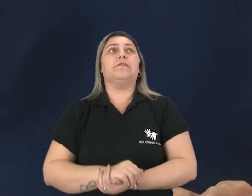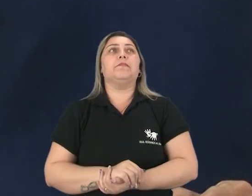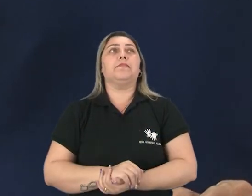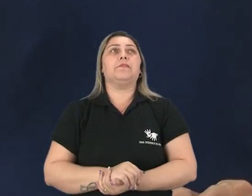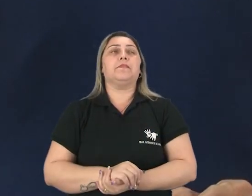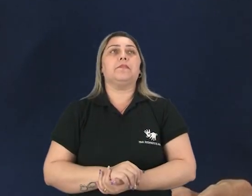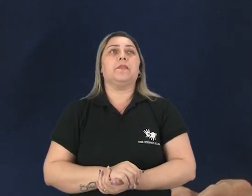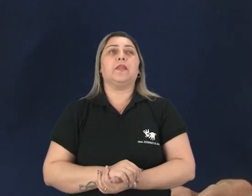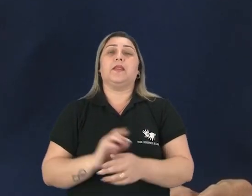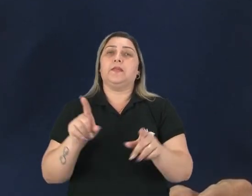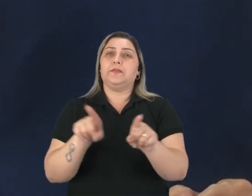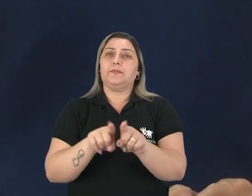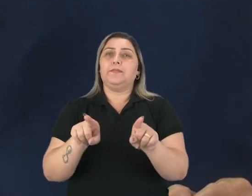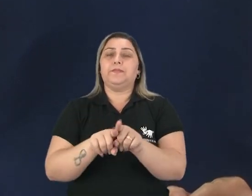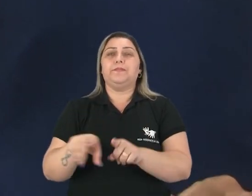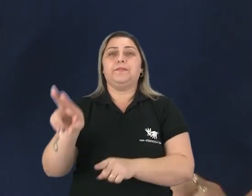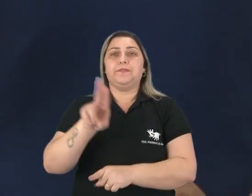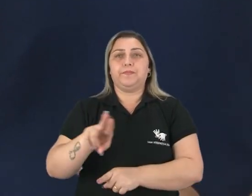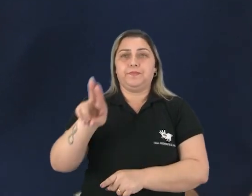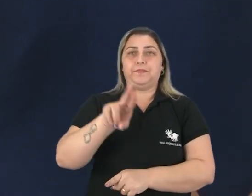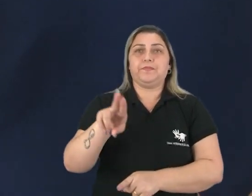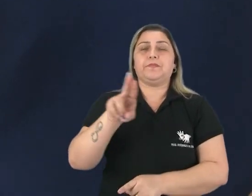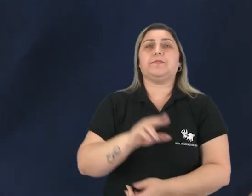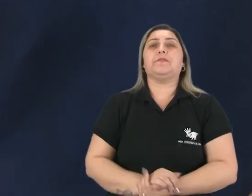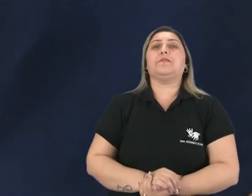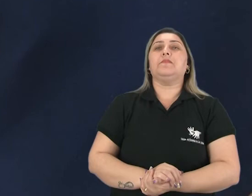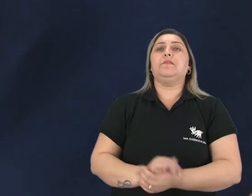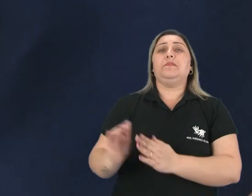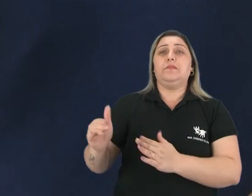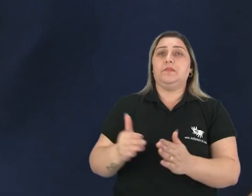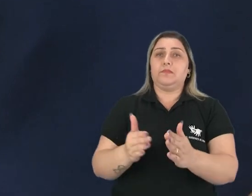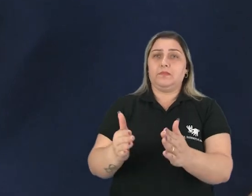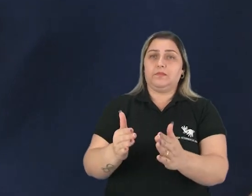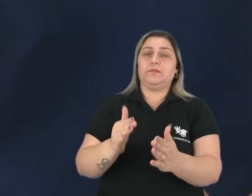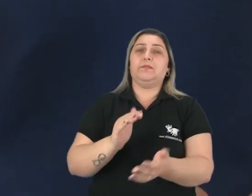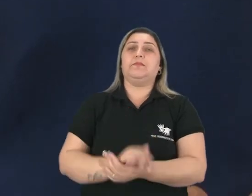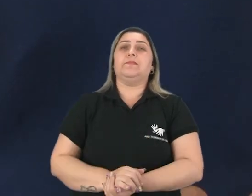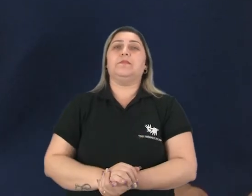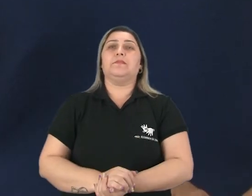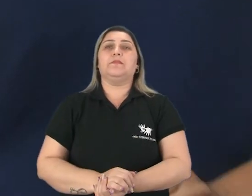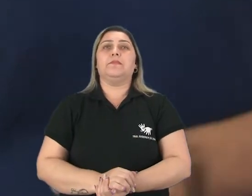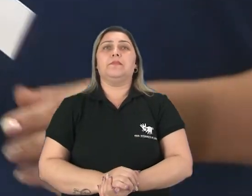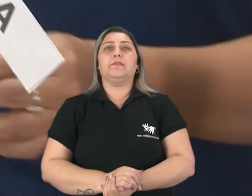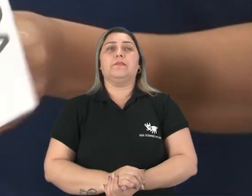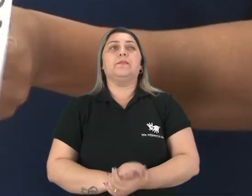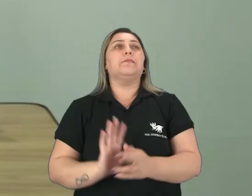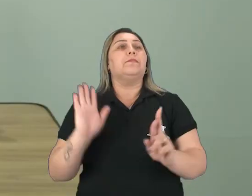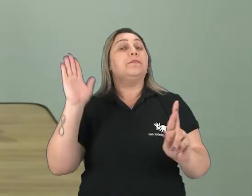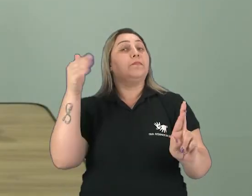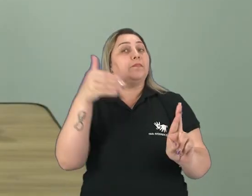Praça. A praça também foi utilizada em um dos caminhos, em um dos percursos, como ponto de